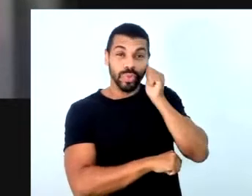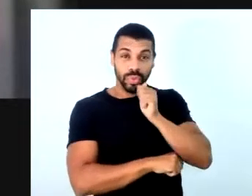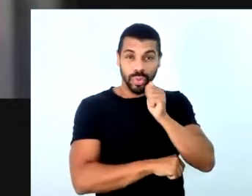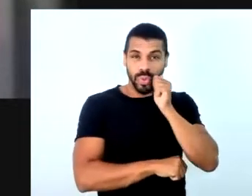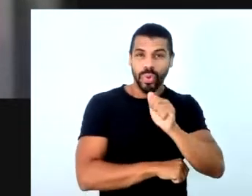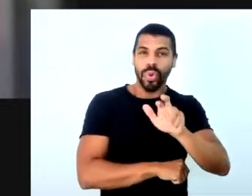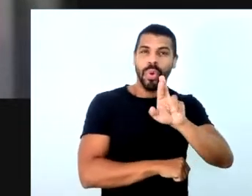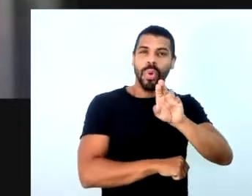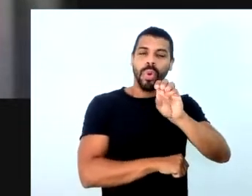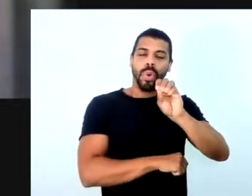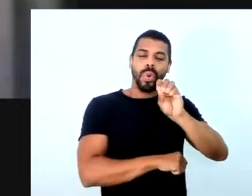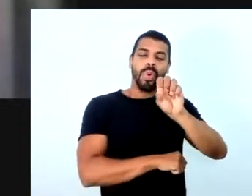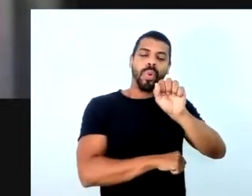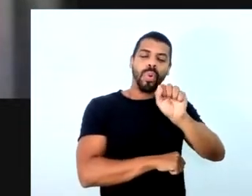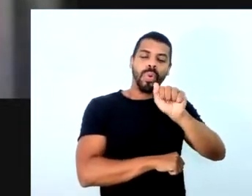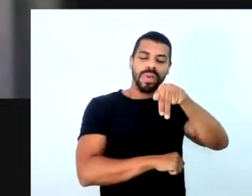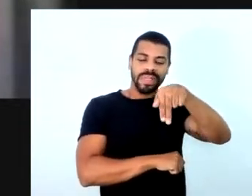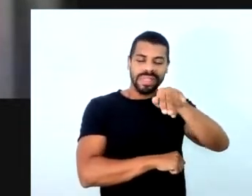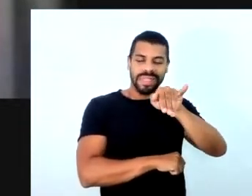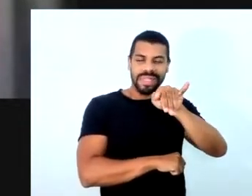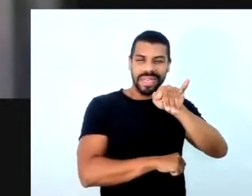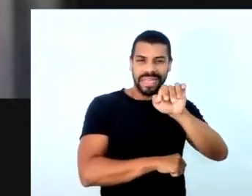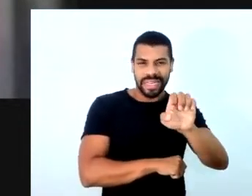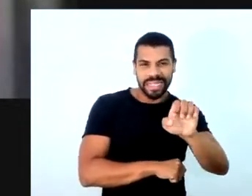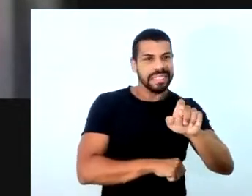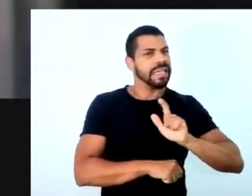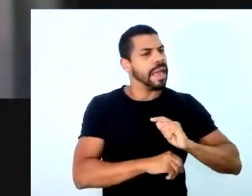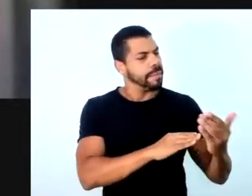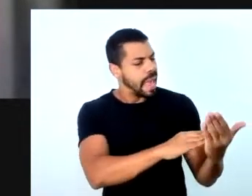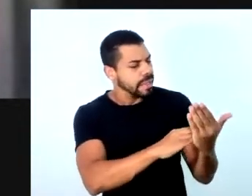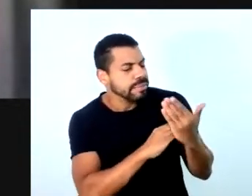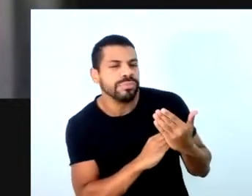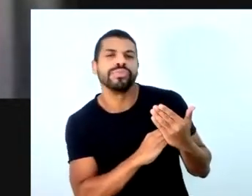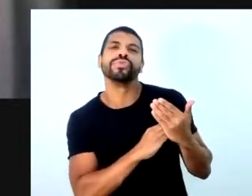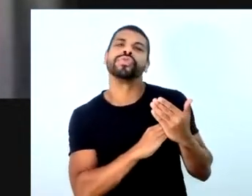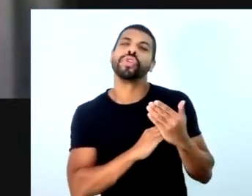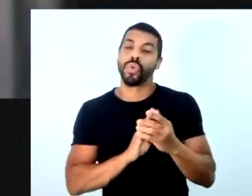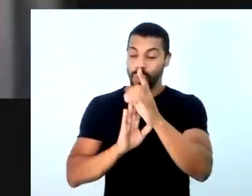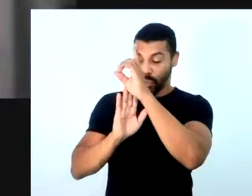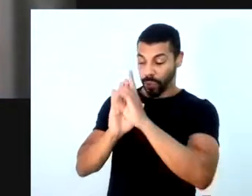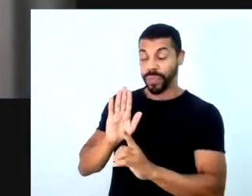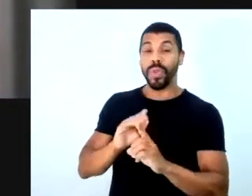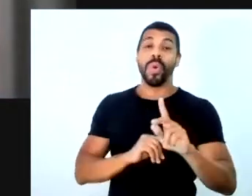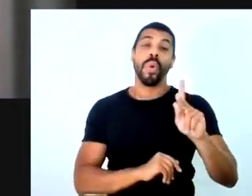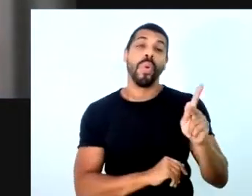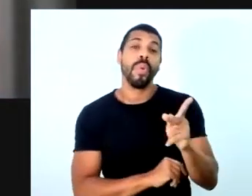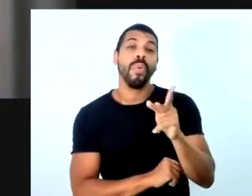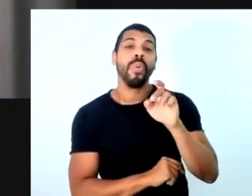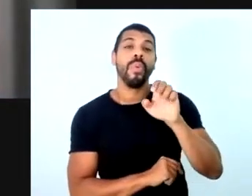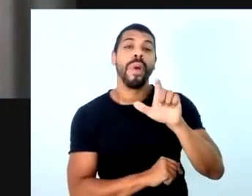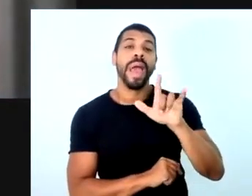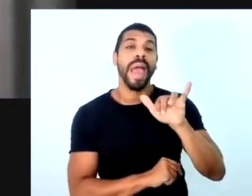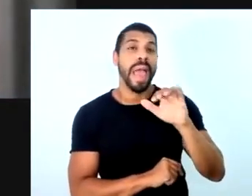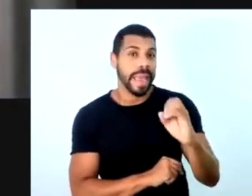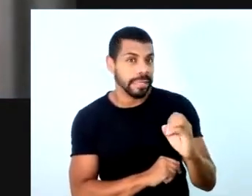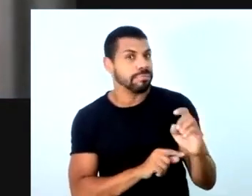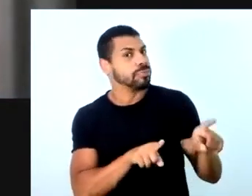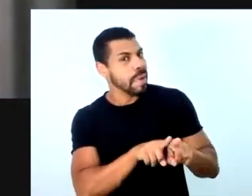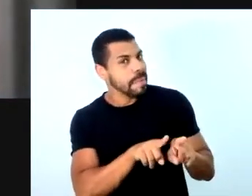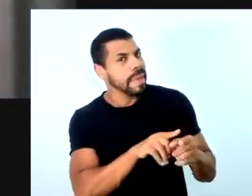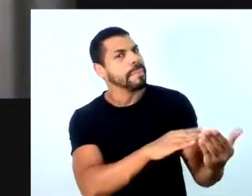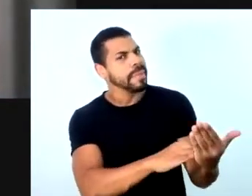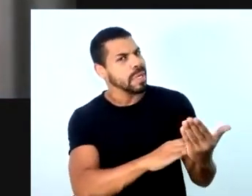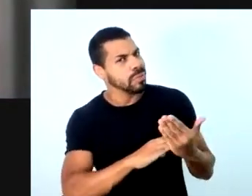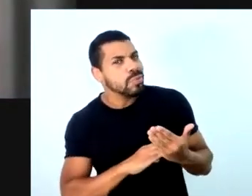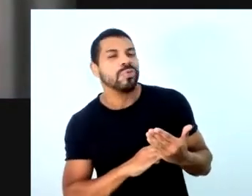Rosane Svartman, que trabalhou comigo o tempo inteiro, né? Um assistente de montagem muito bom como o Elton, a produção que está